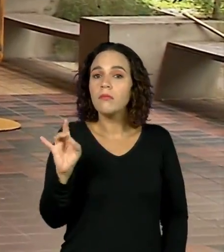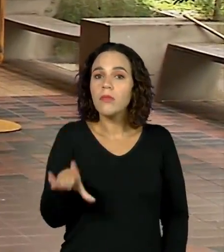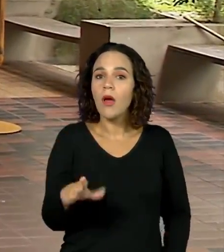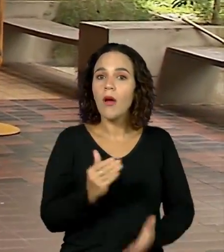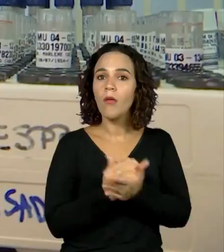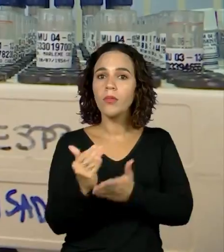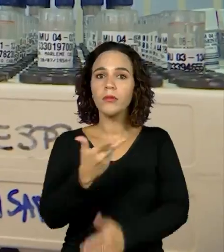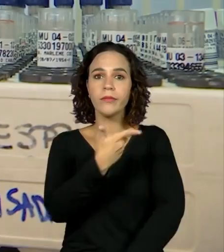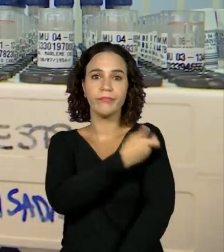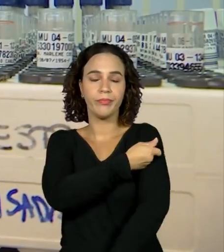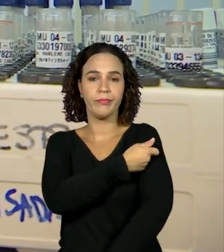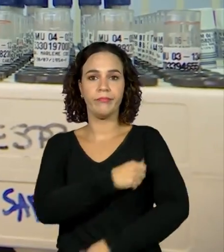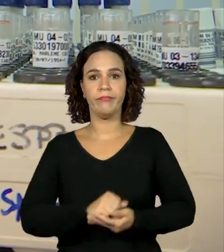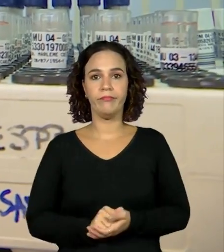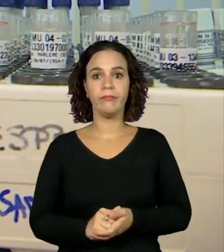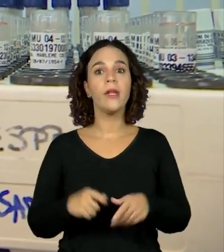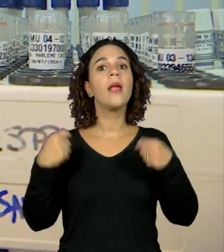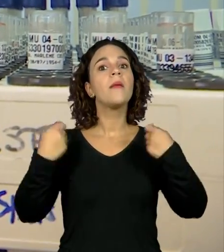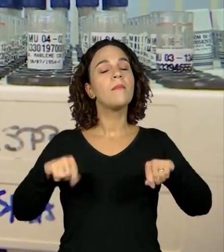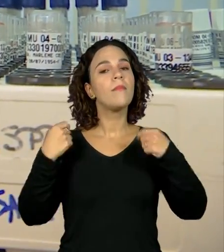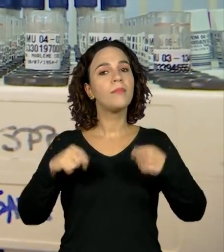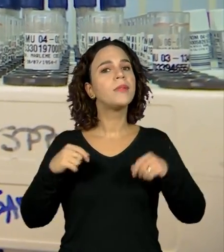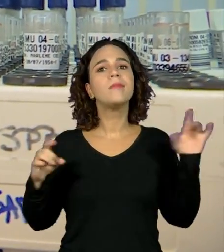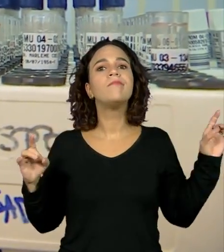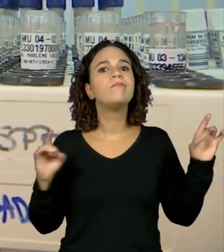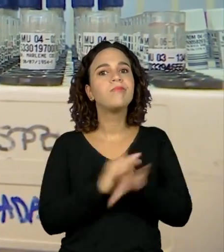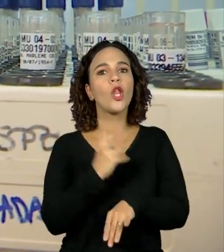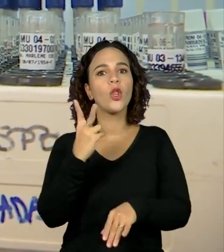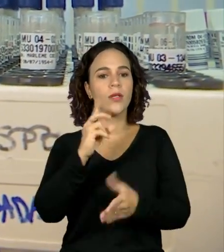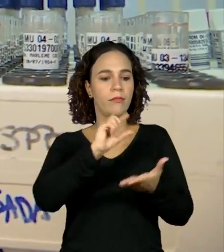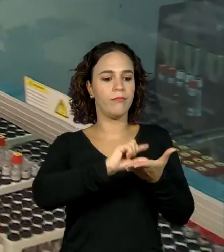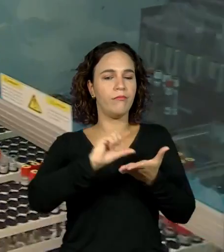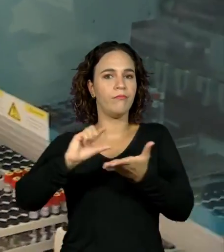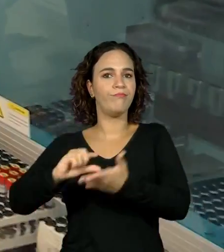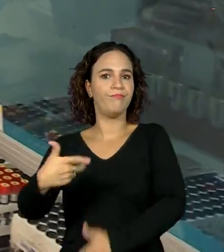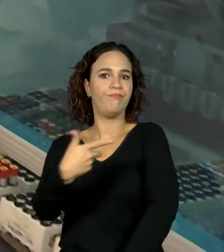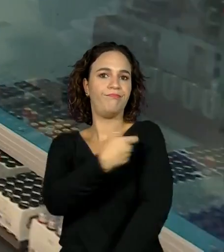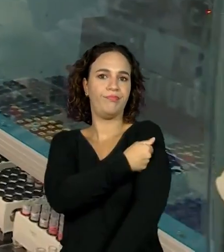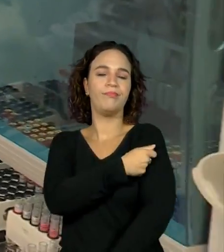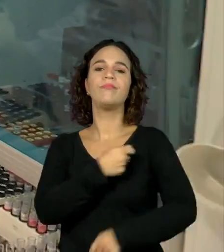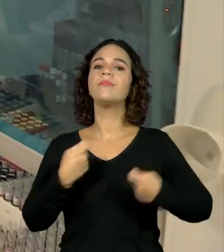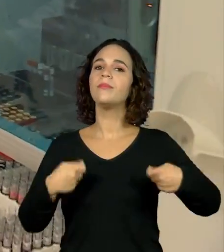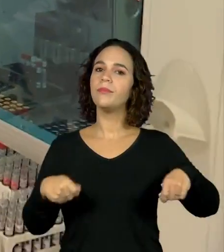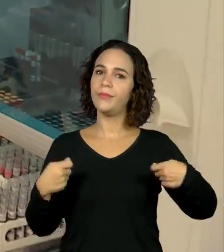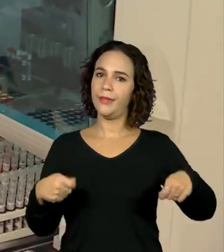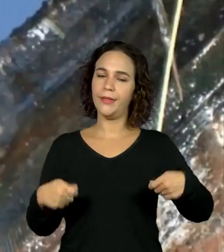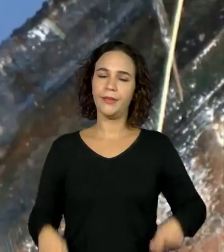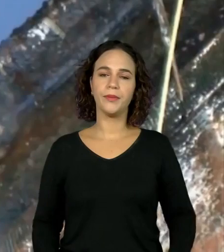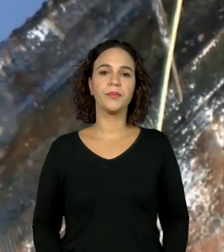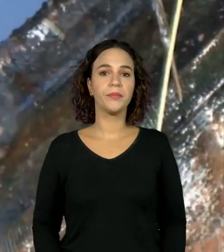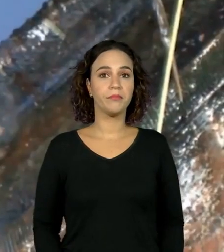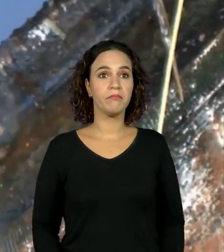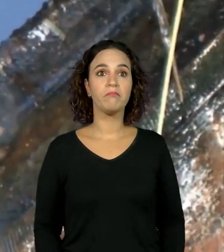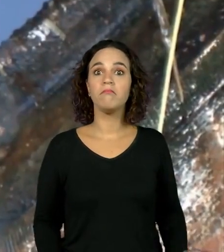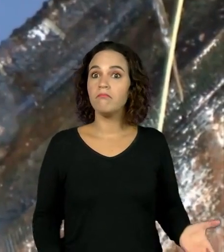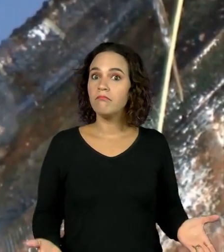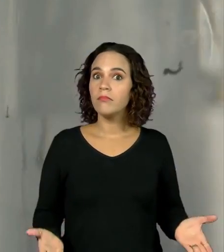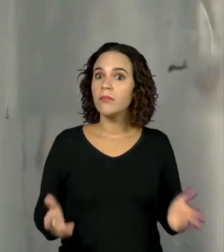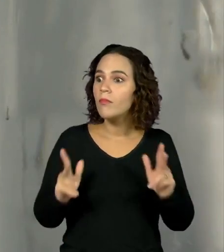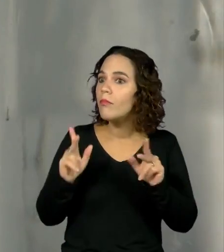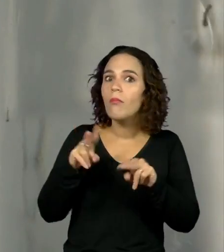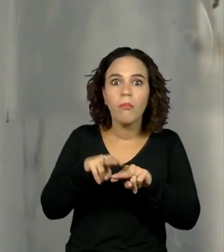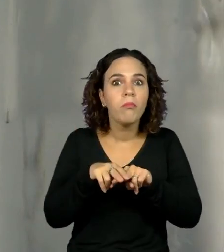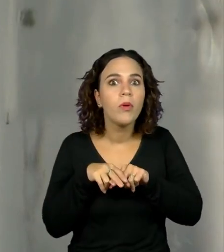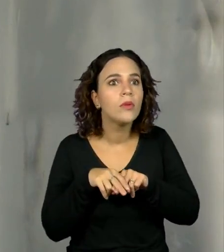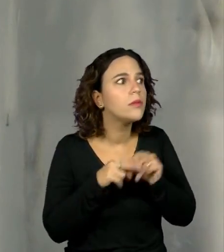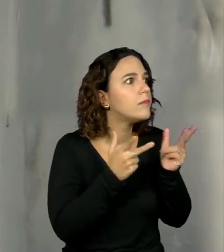imunização. O esquema vacinal só estará completo com a aplicação de 2 doses. Nesse cenário, uma das